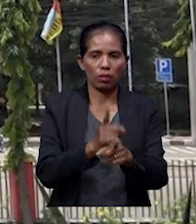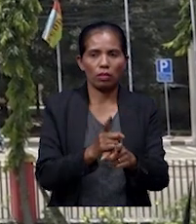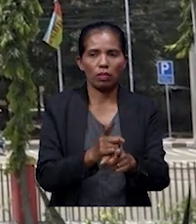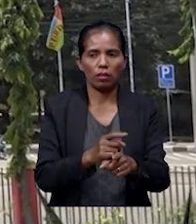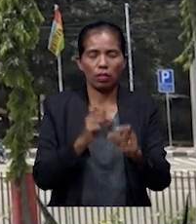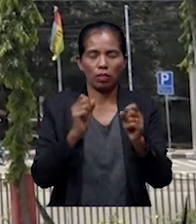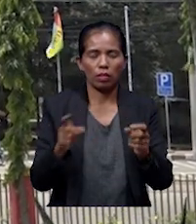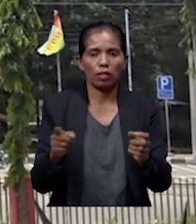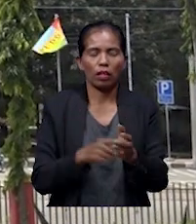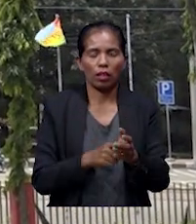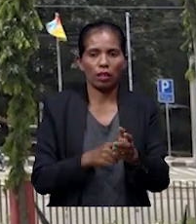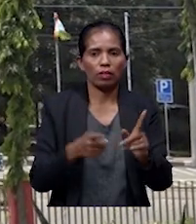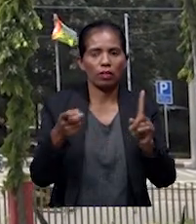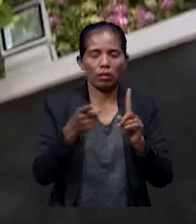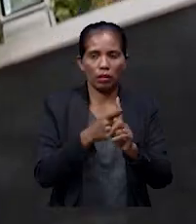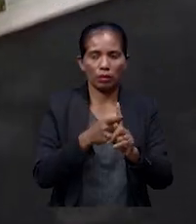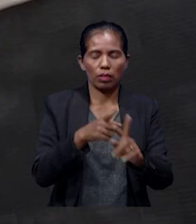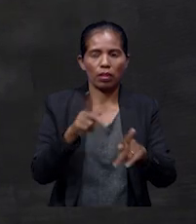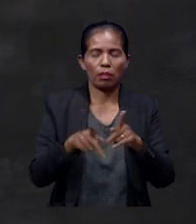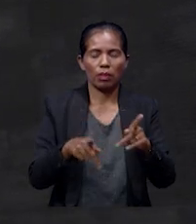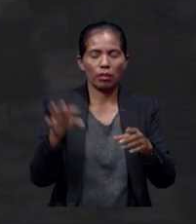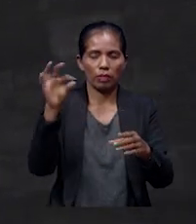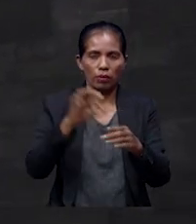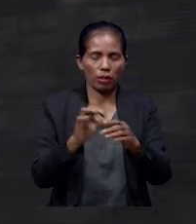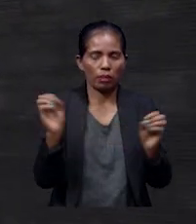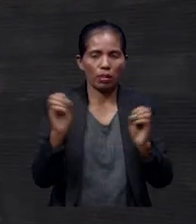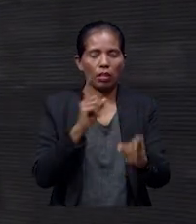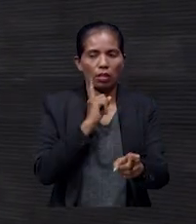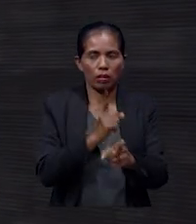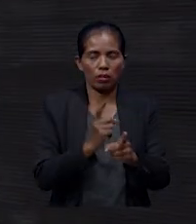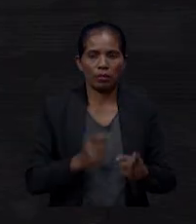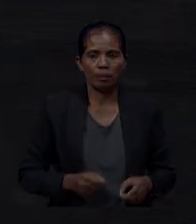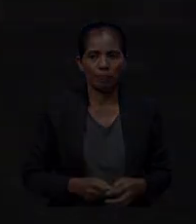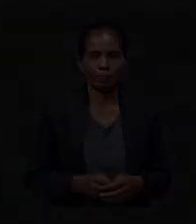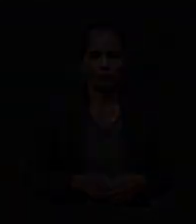soma entre votante mai vota mak la los Almeredo Santos Tito Silva GMN.